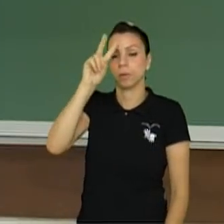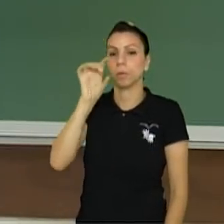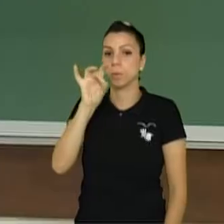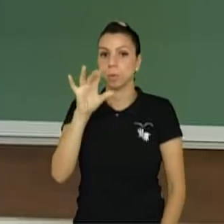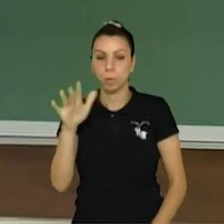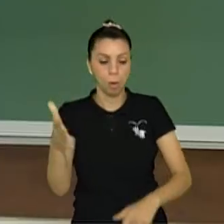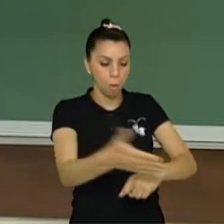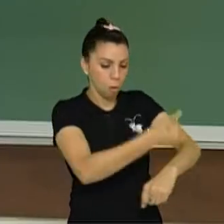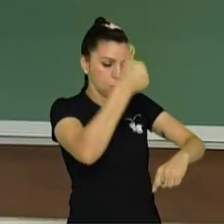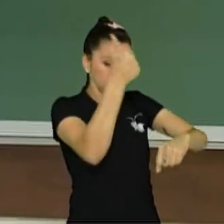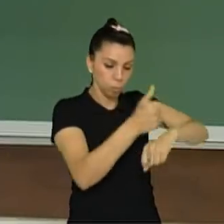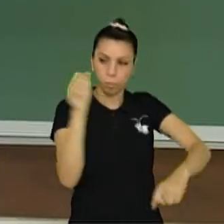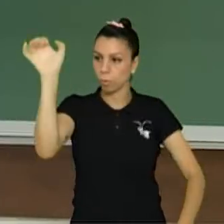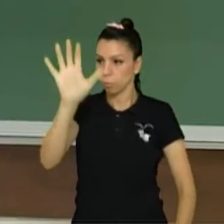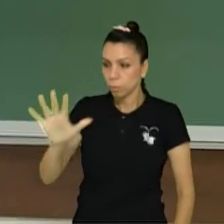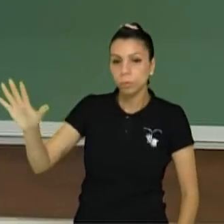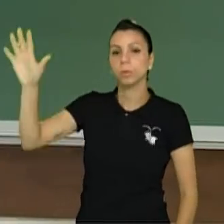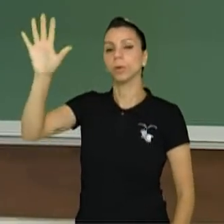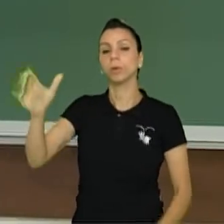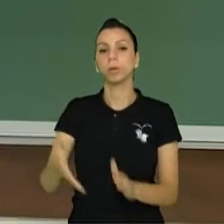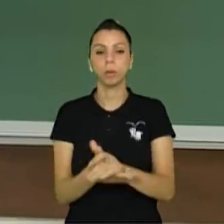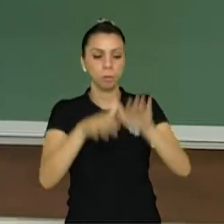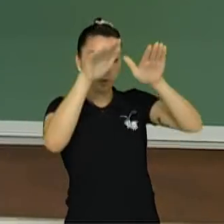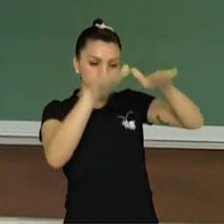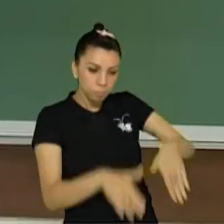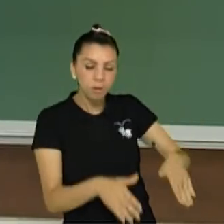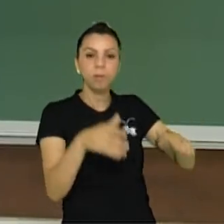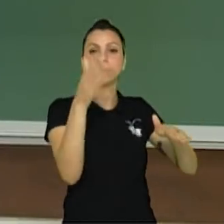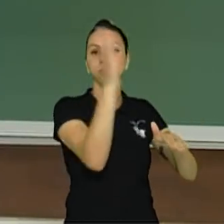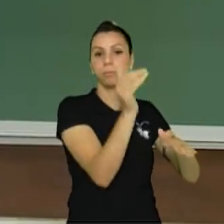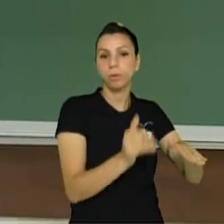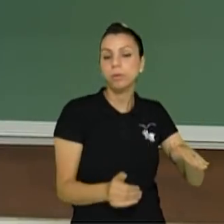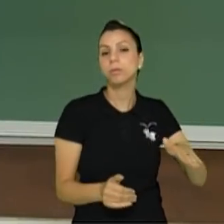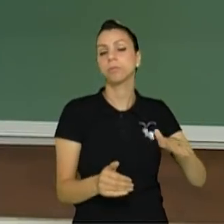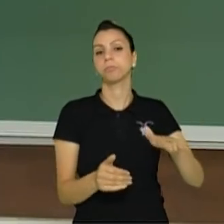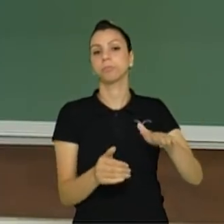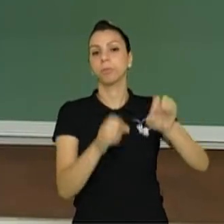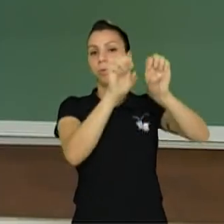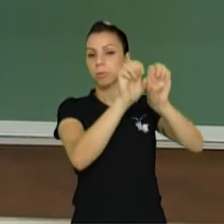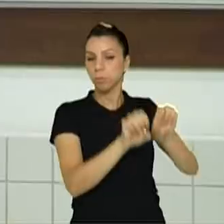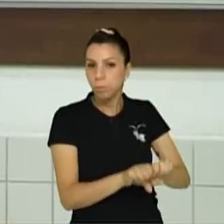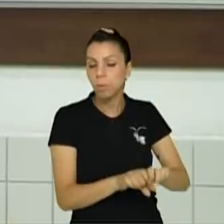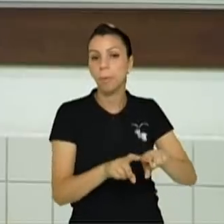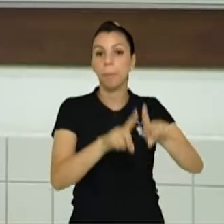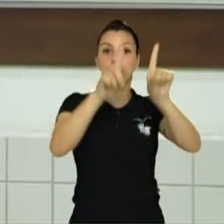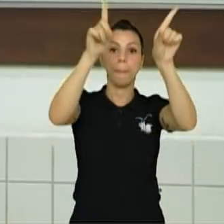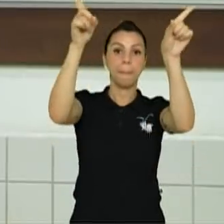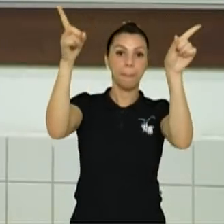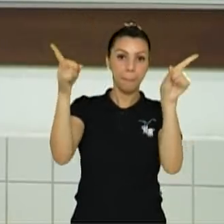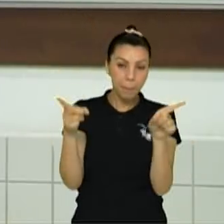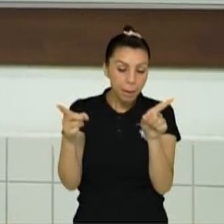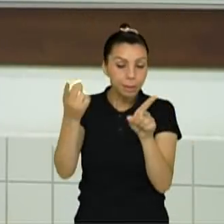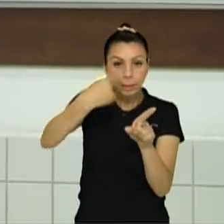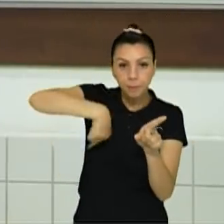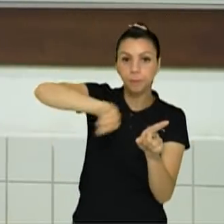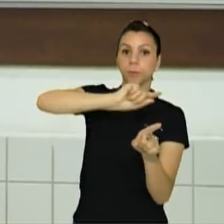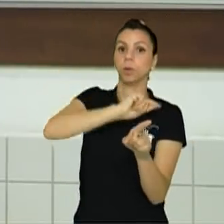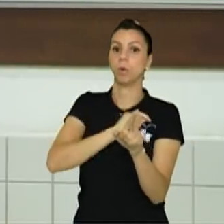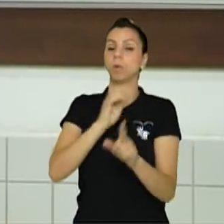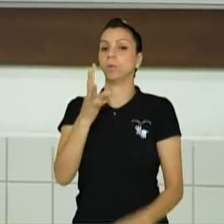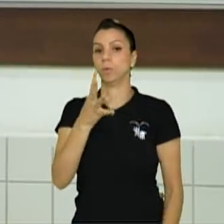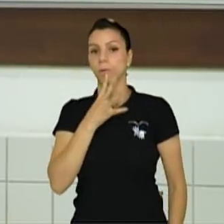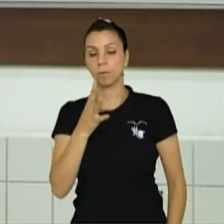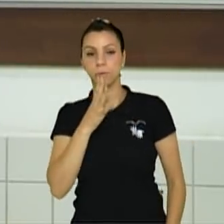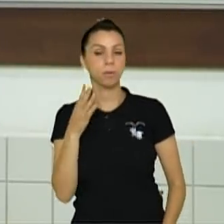colonizador, do europeu, que estabeleceu aqui as suas estruturas. Mas nós, além de conhecermos essa história,